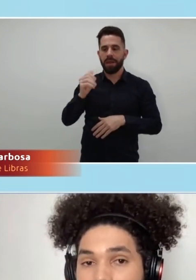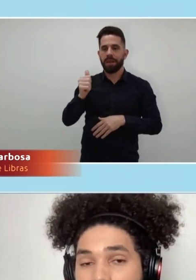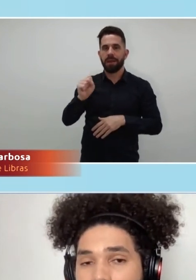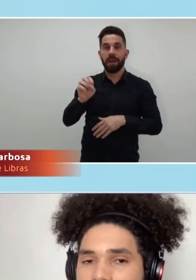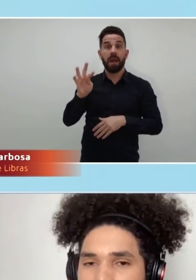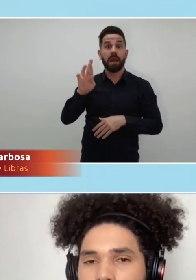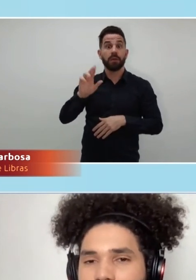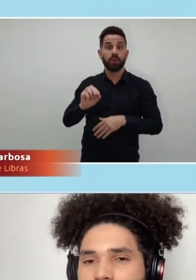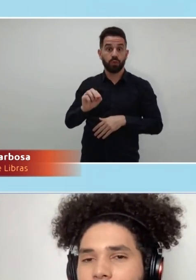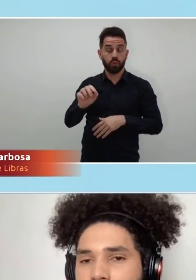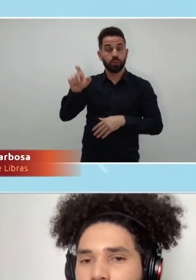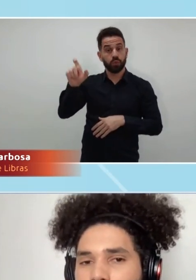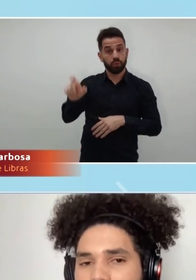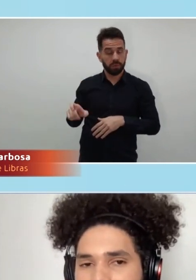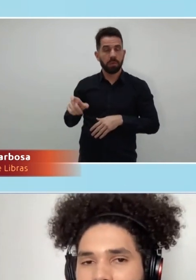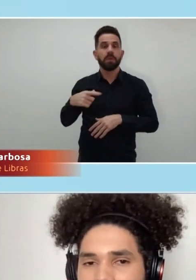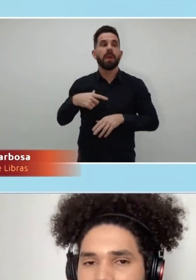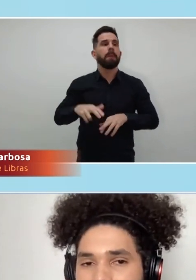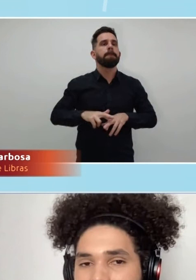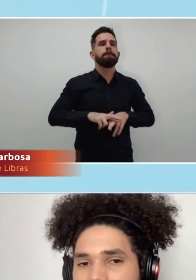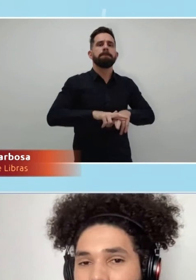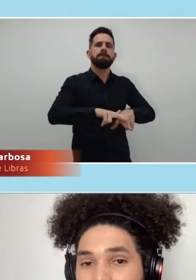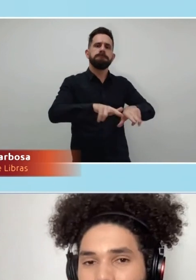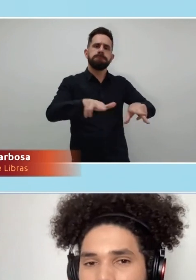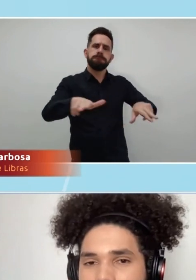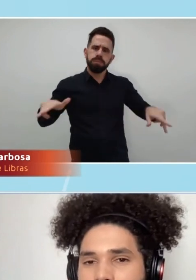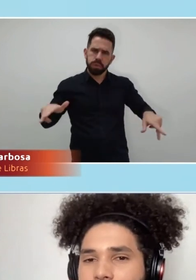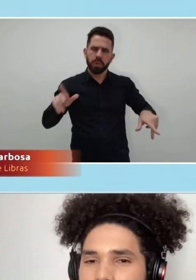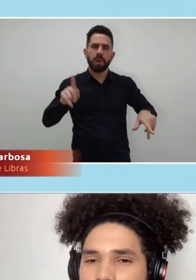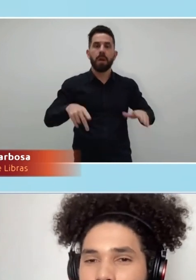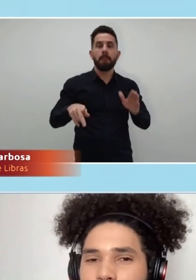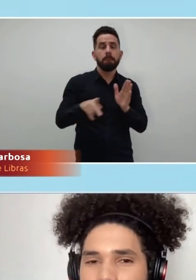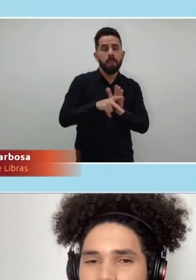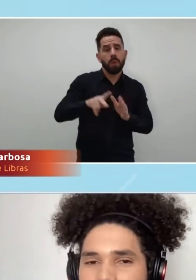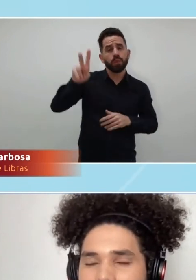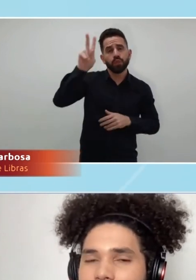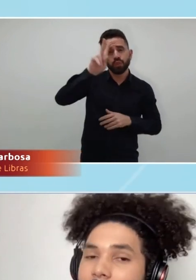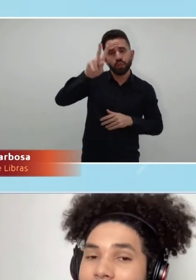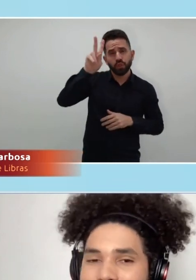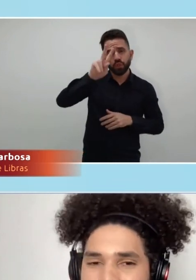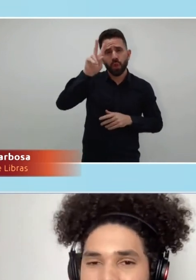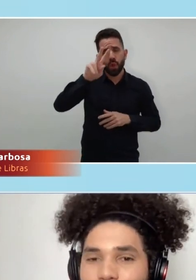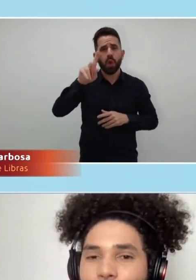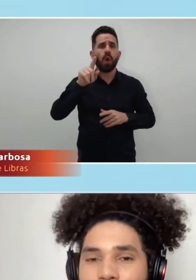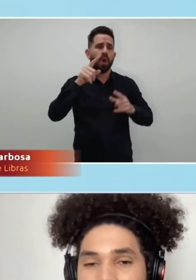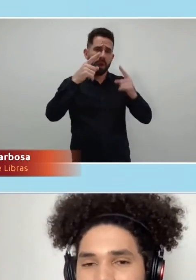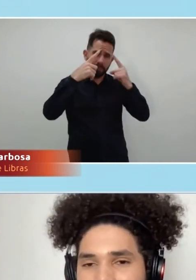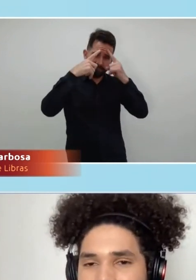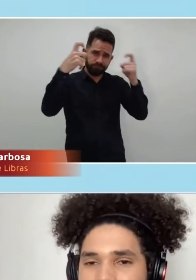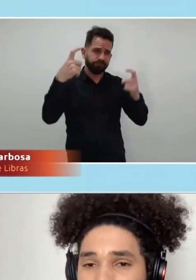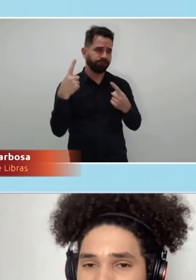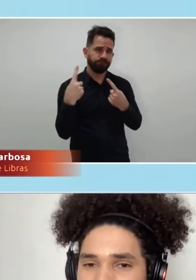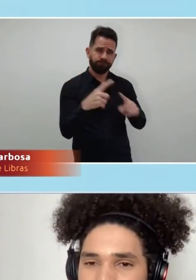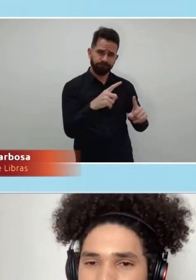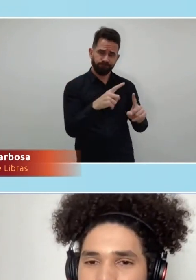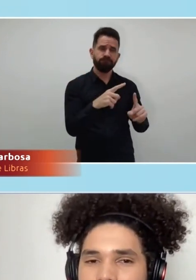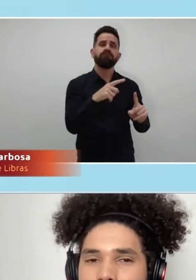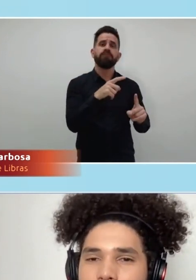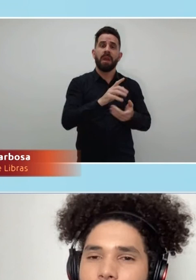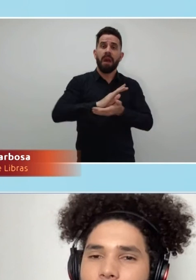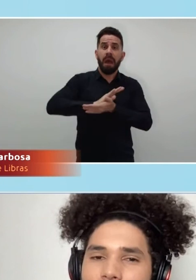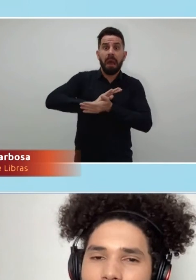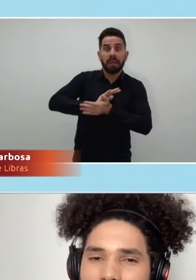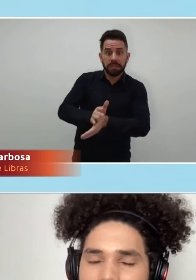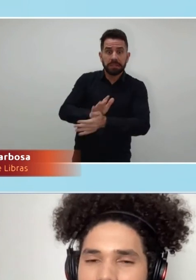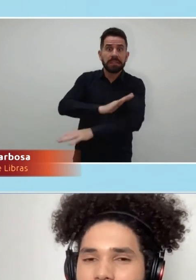Ela é composta por dezenas de obras de retratos de histórias de abuso contra a mulher, racismo, violência